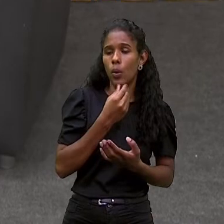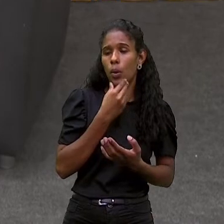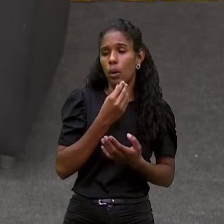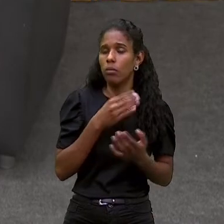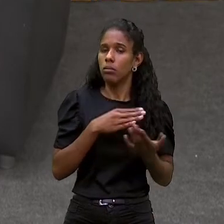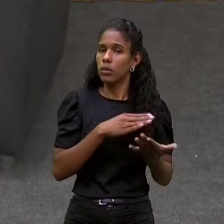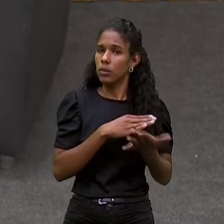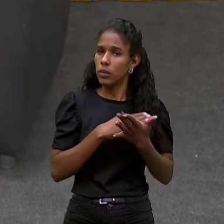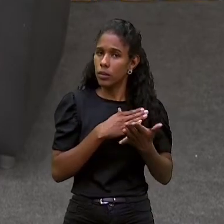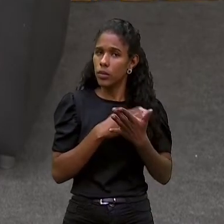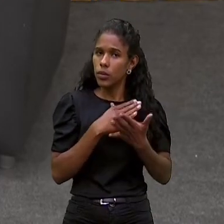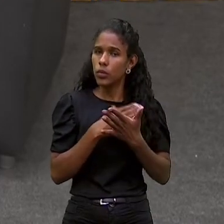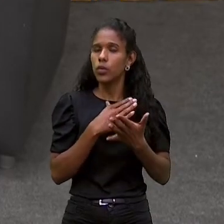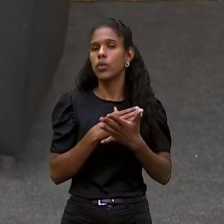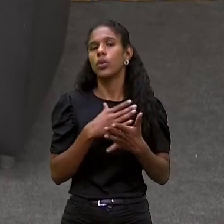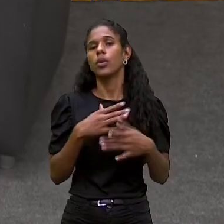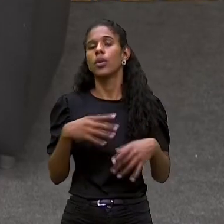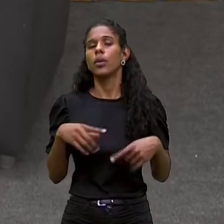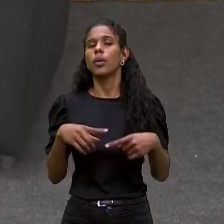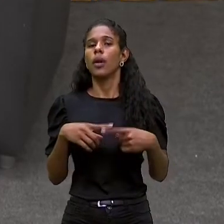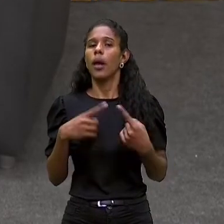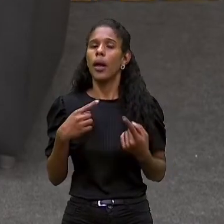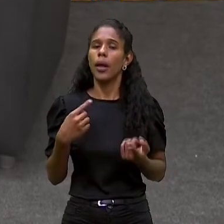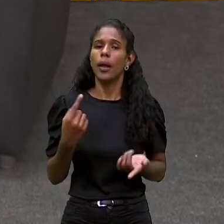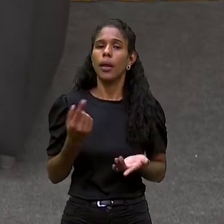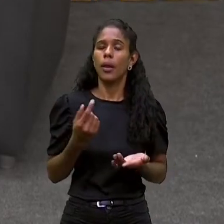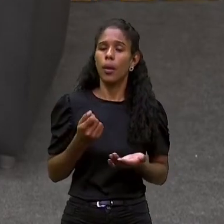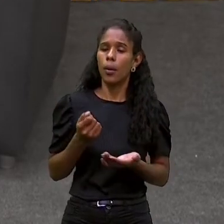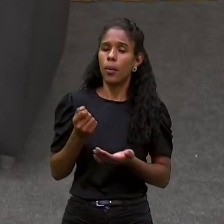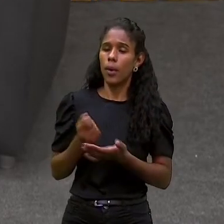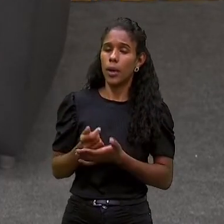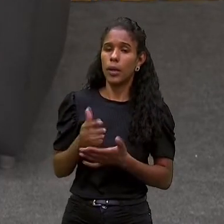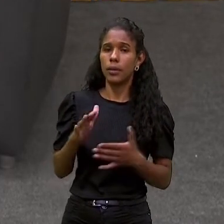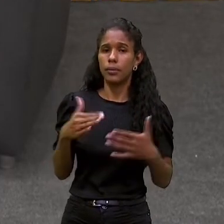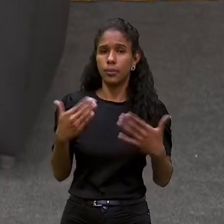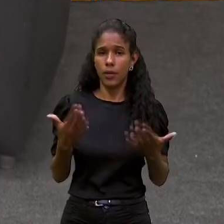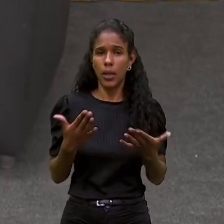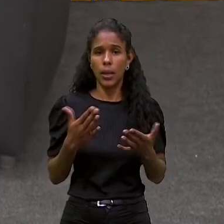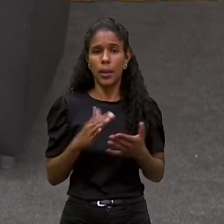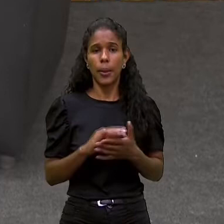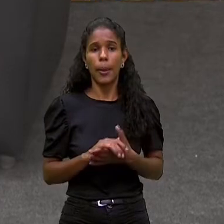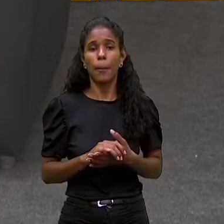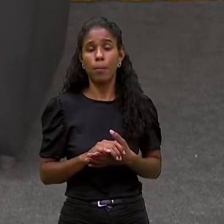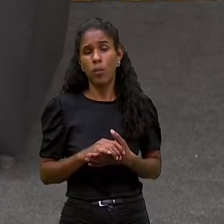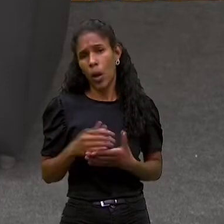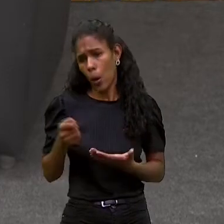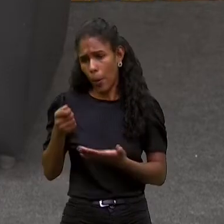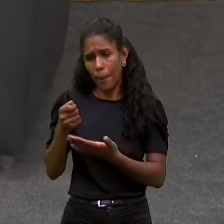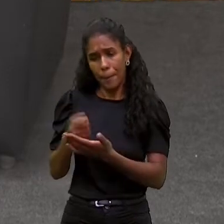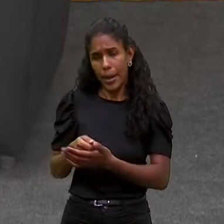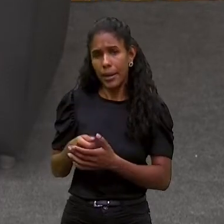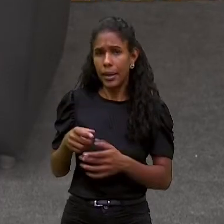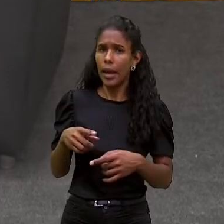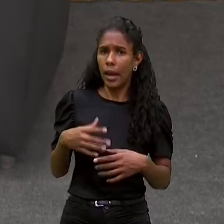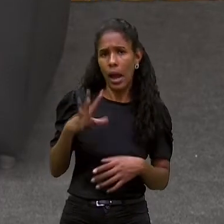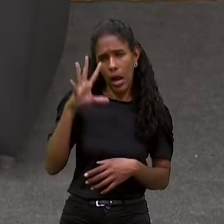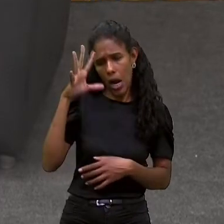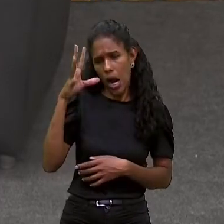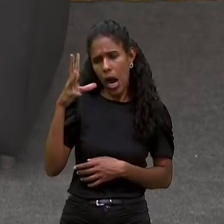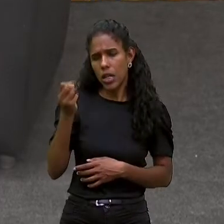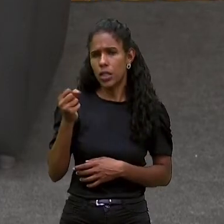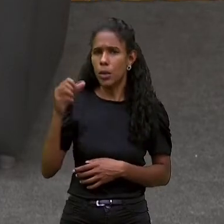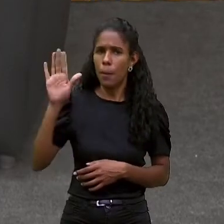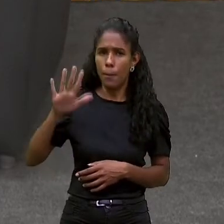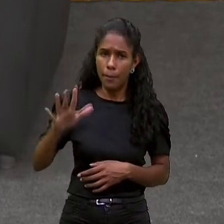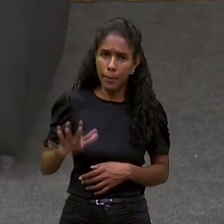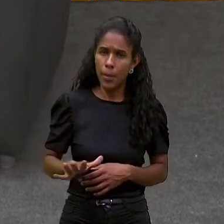R$120, numa tarde domingo, o pneu, eu vim para casa, achei que foi um valor muito interessante, até que eu passei o telefone dele para outras pessoas, porque eu achei que ele cobrou